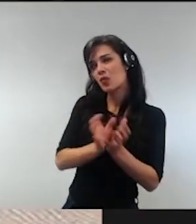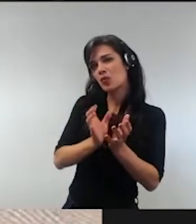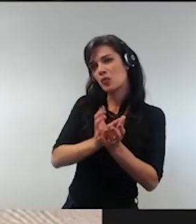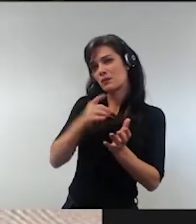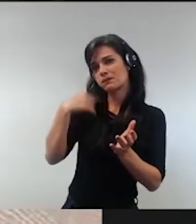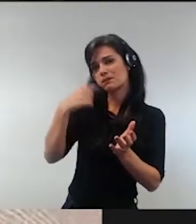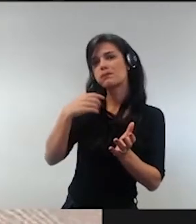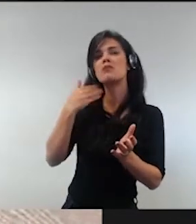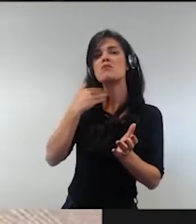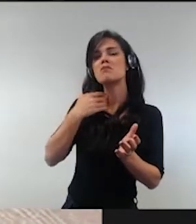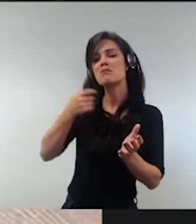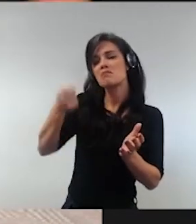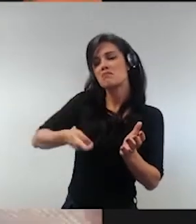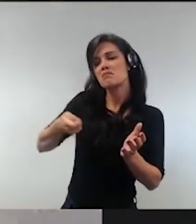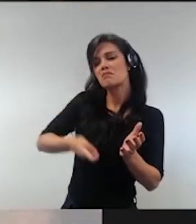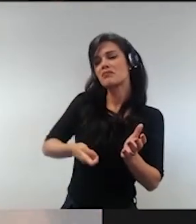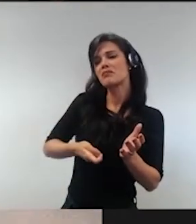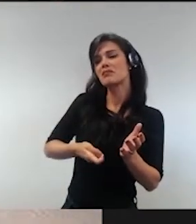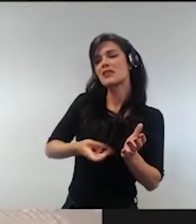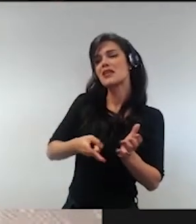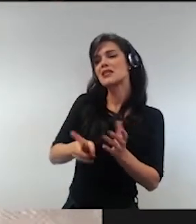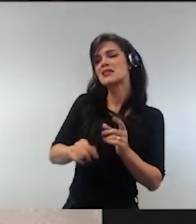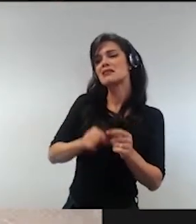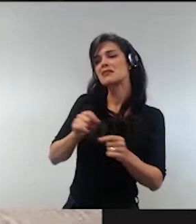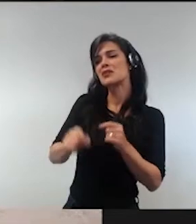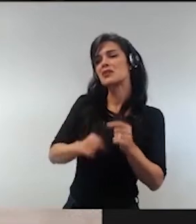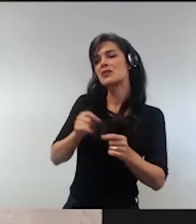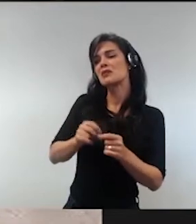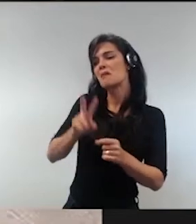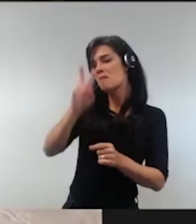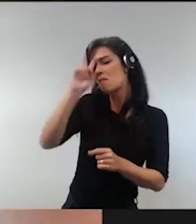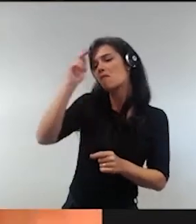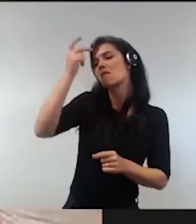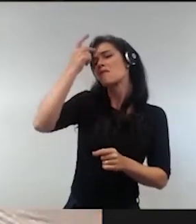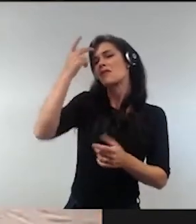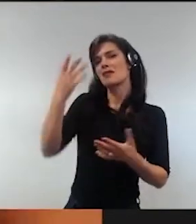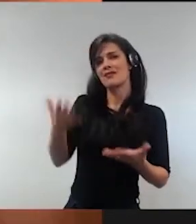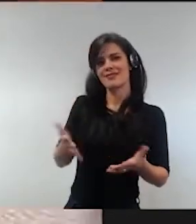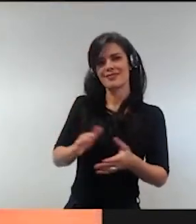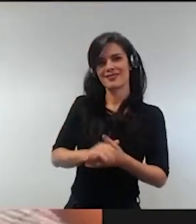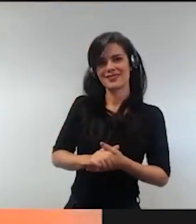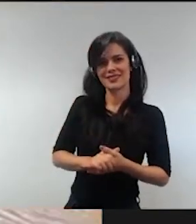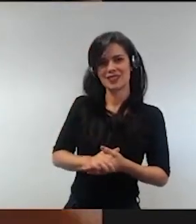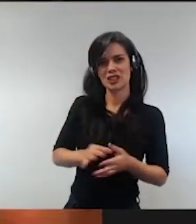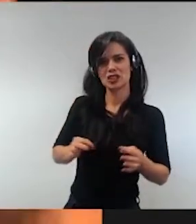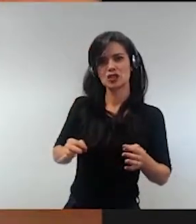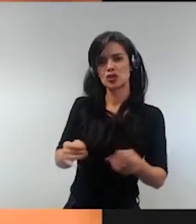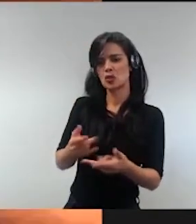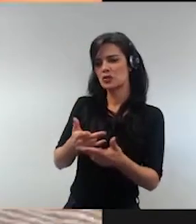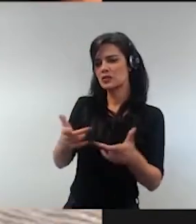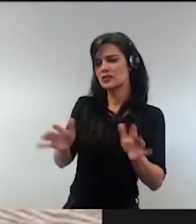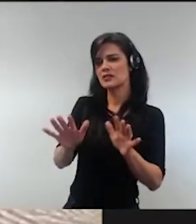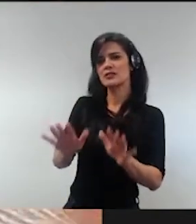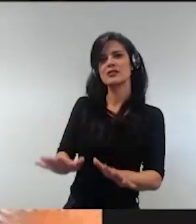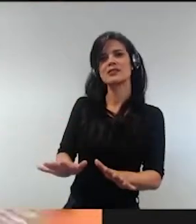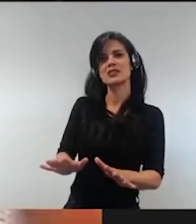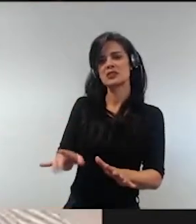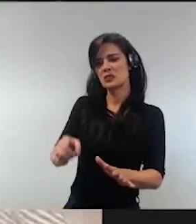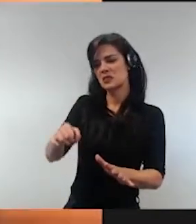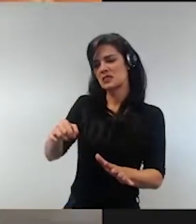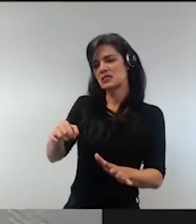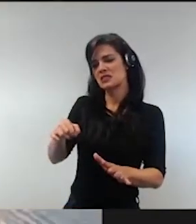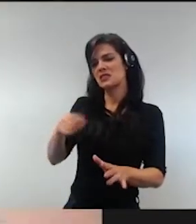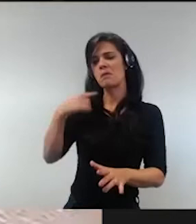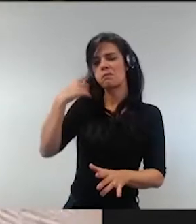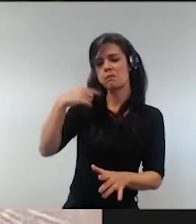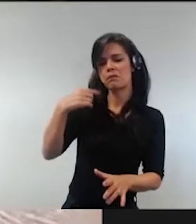dispostos a perverter a razão natural da humanidade, em todos os objetos nos quais eles se metem,